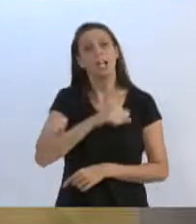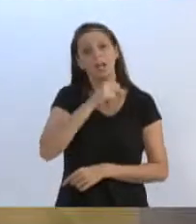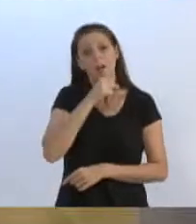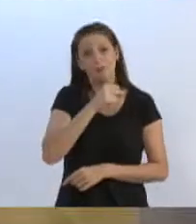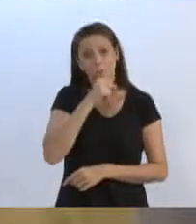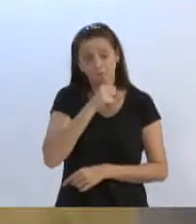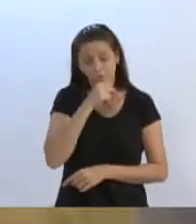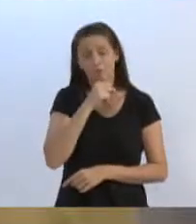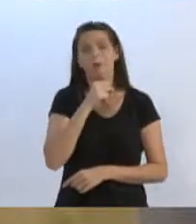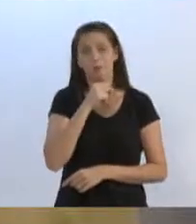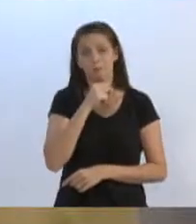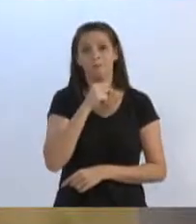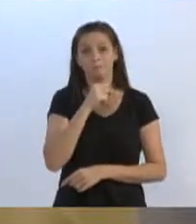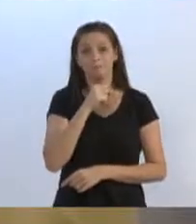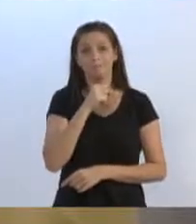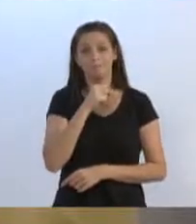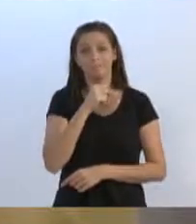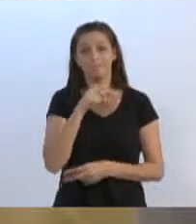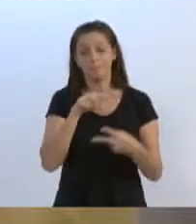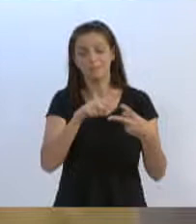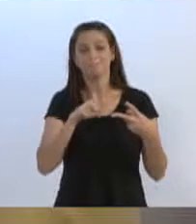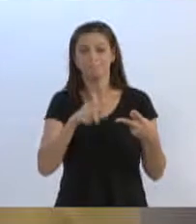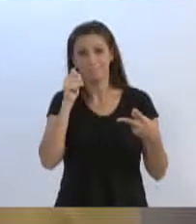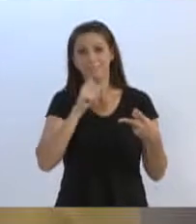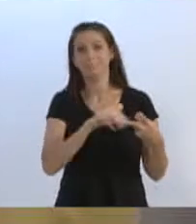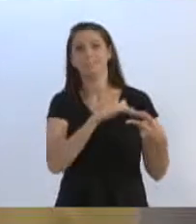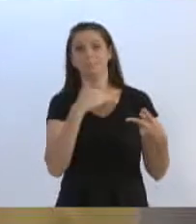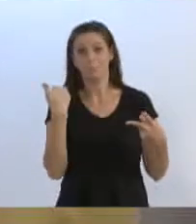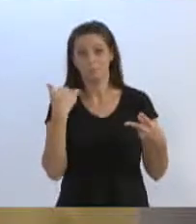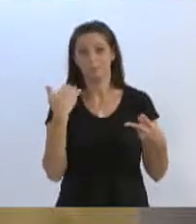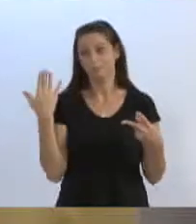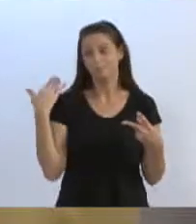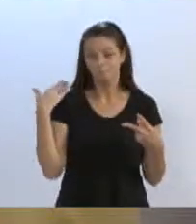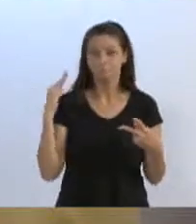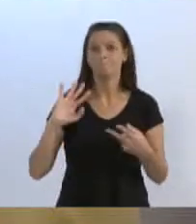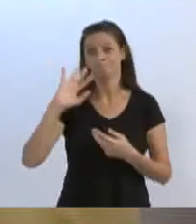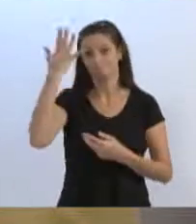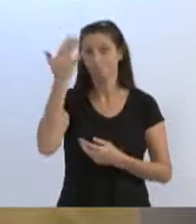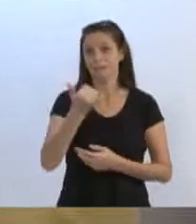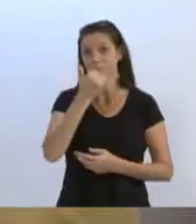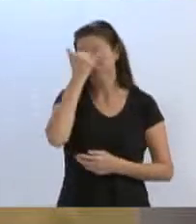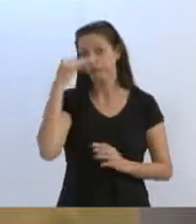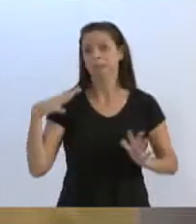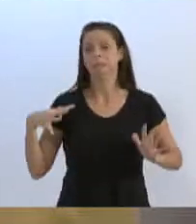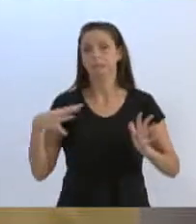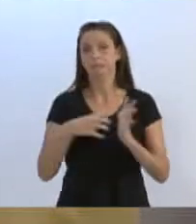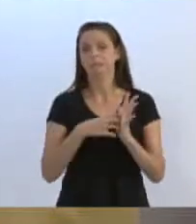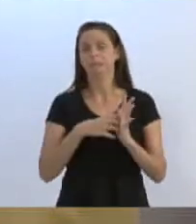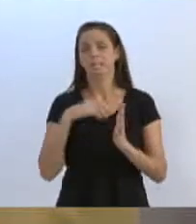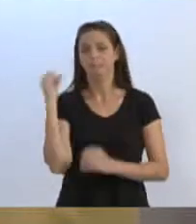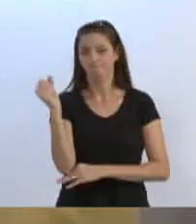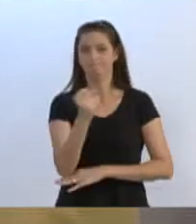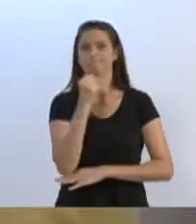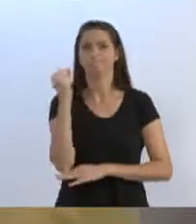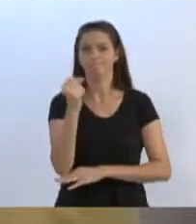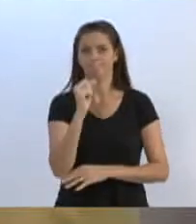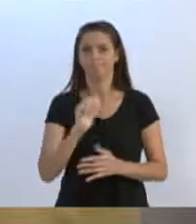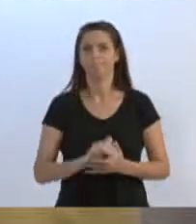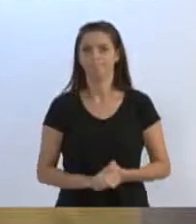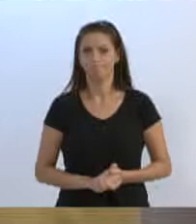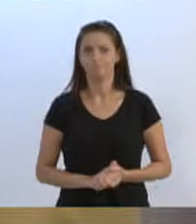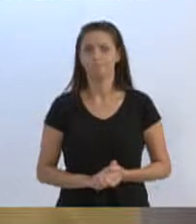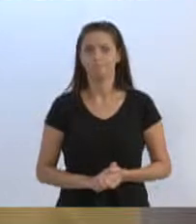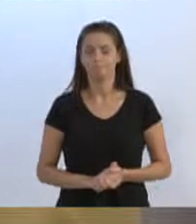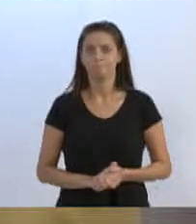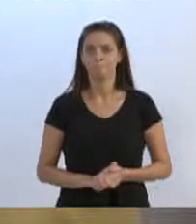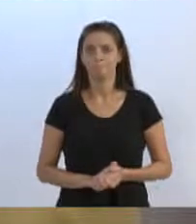que que faleceram nesse trágico acidente e aqui foi muito bem dito da importância de